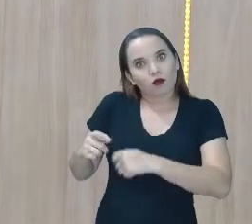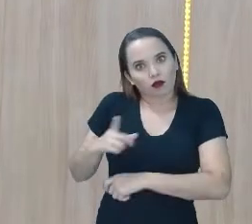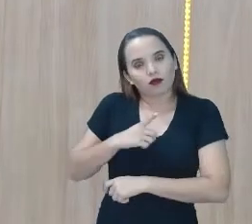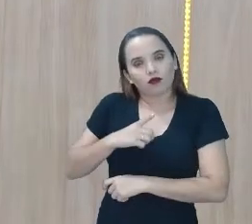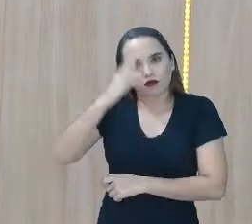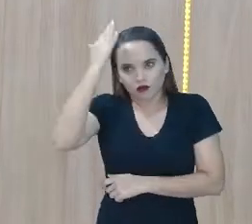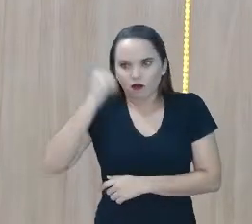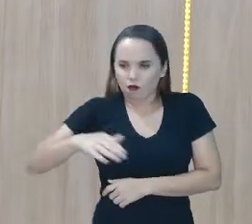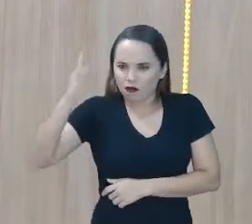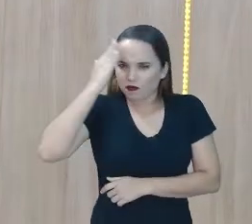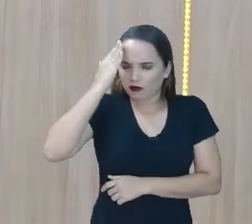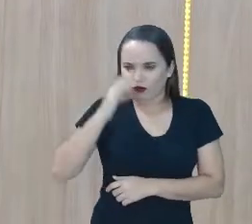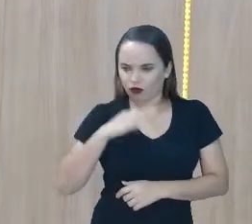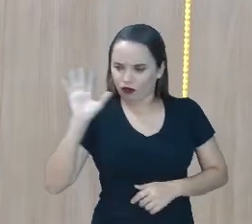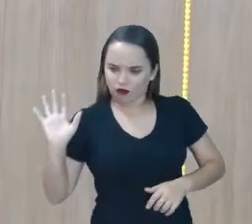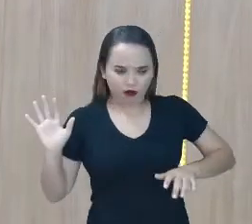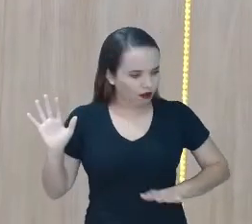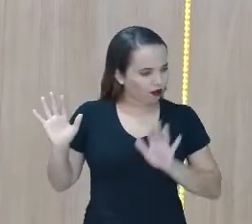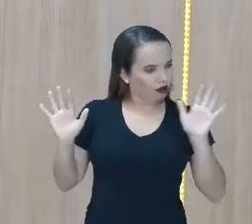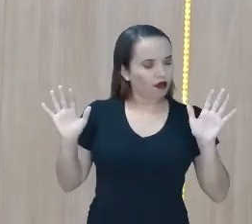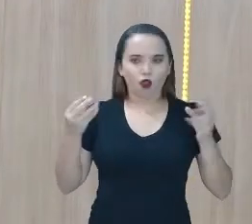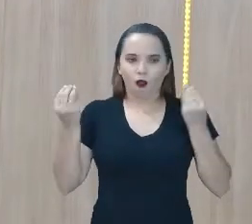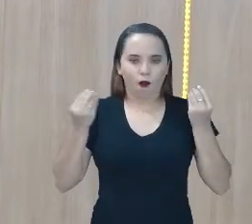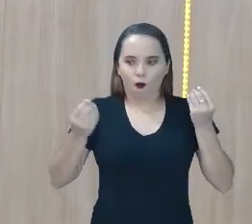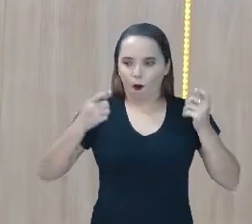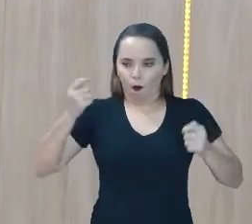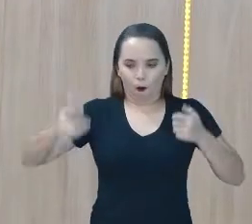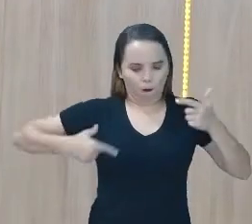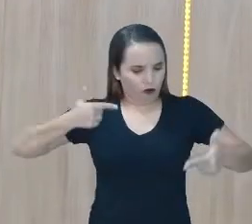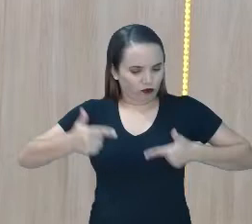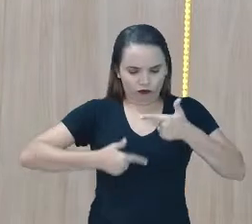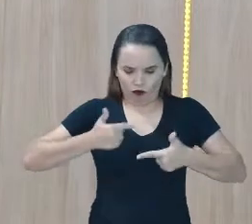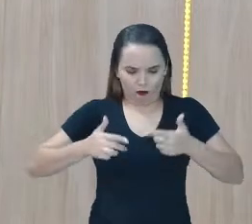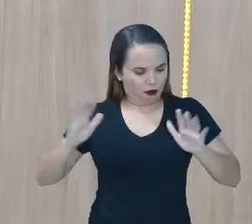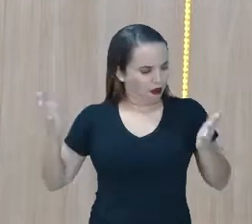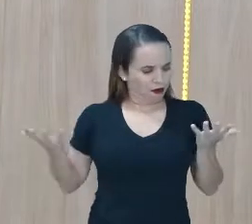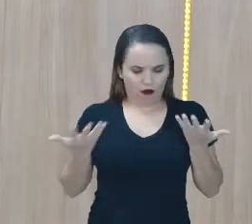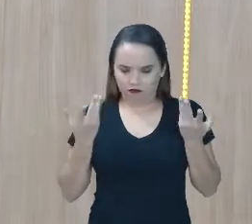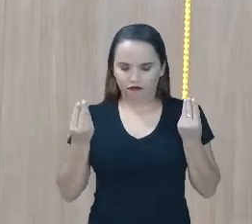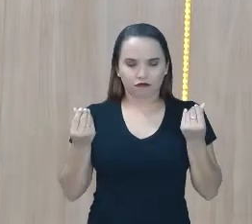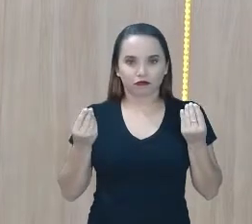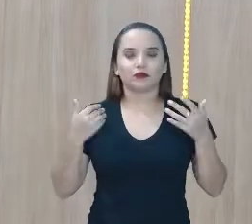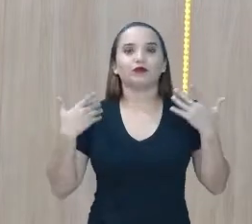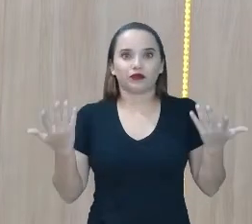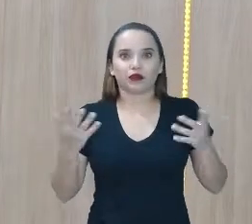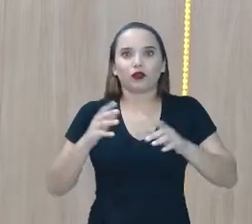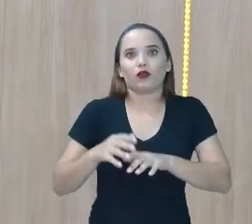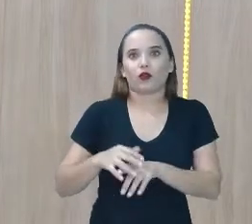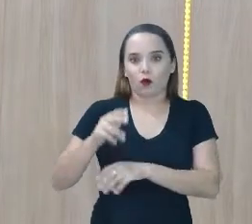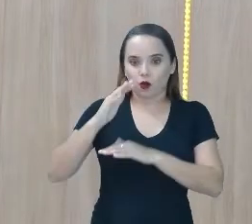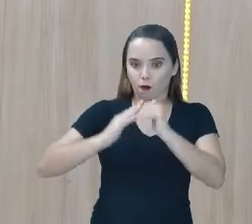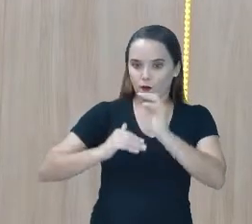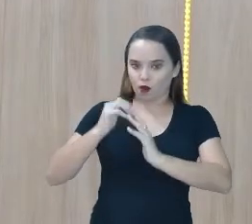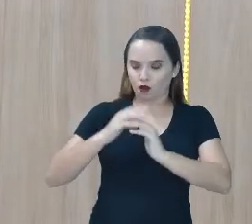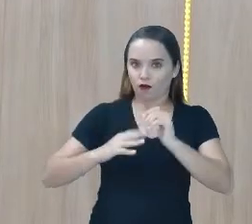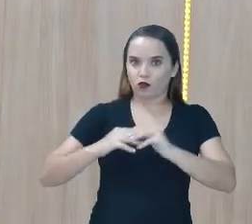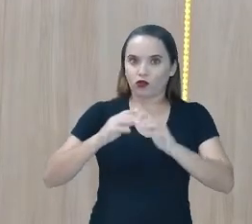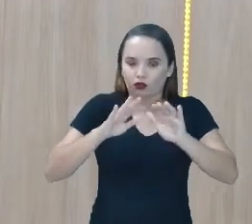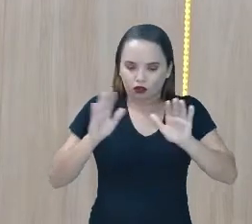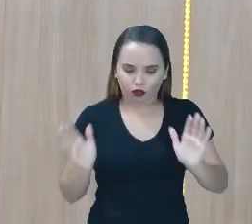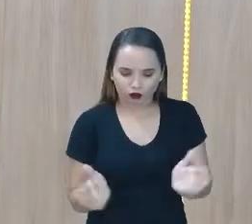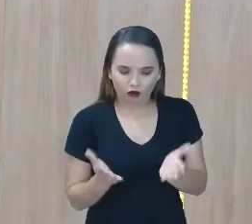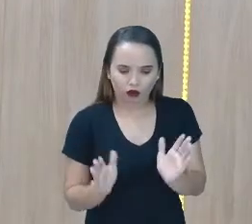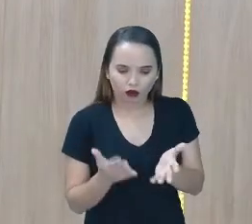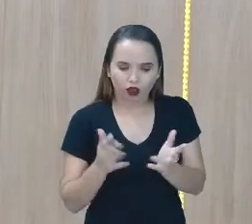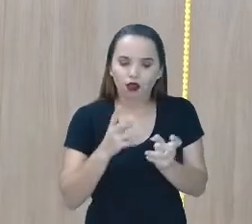do seu lado direito, do seu lado esquerdo, e aí para que o próprio profissional que está estimulando, né, que é o mediador que está